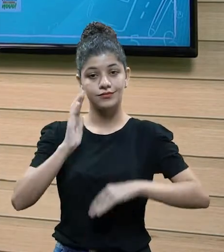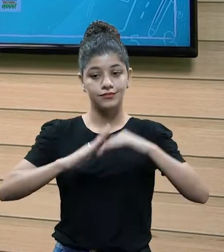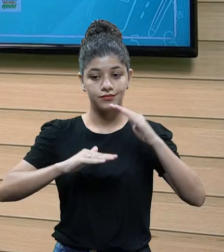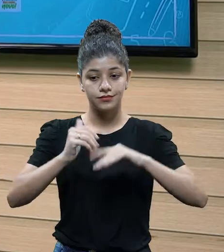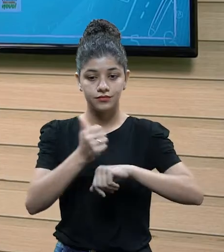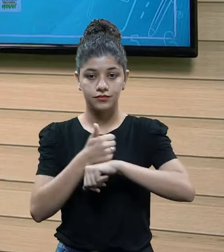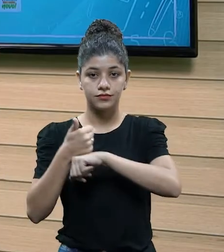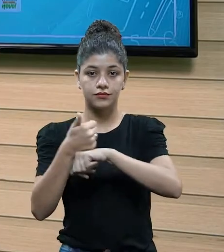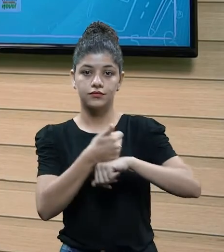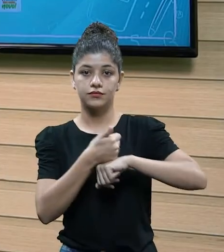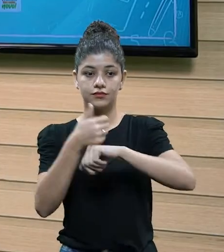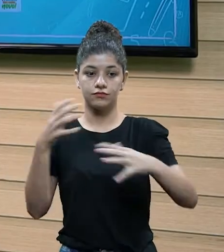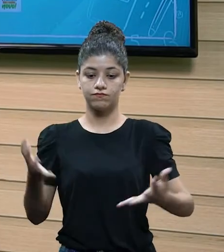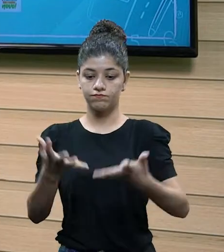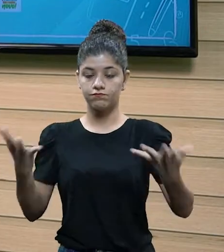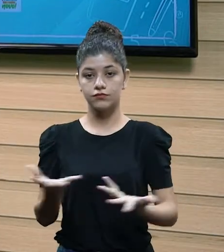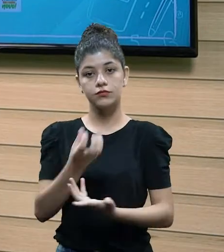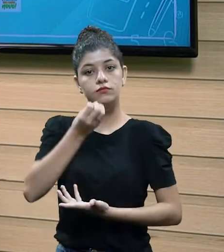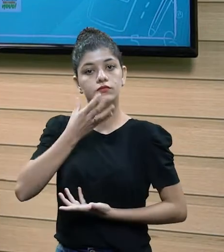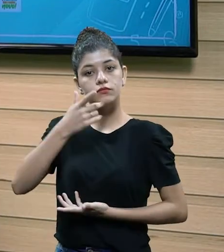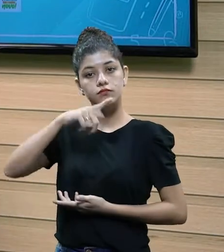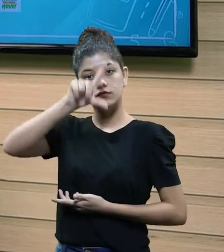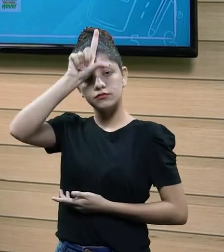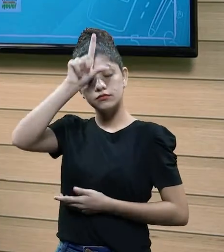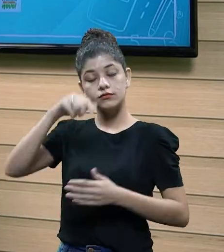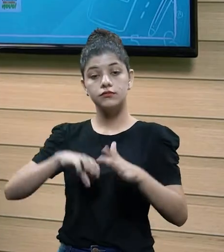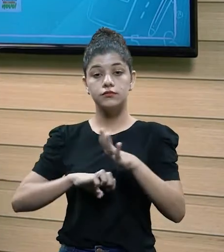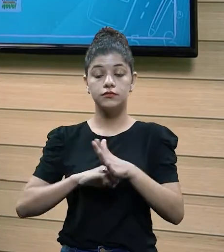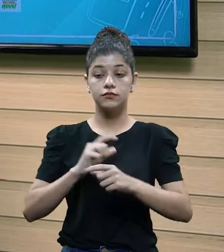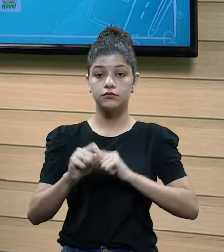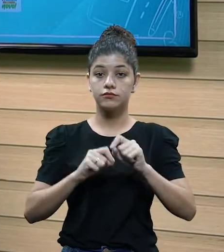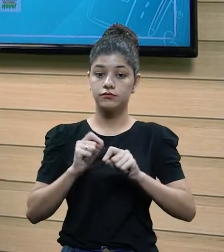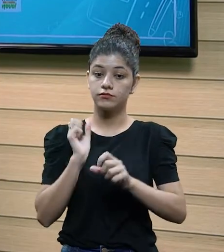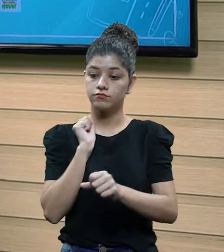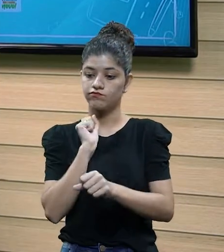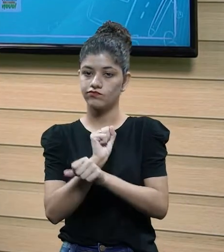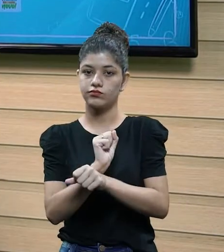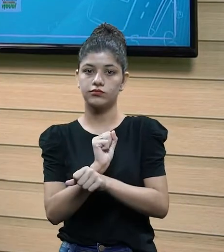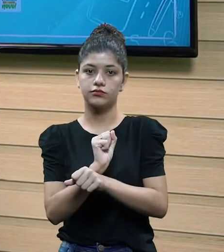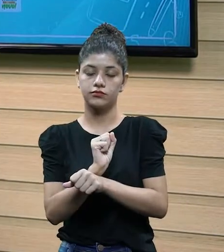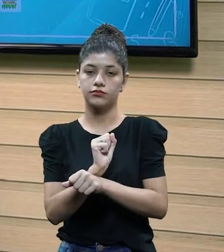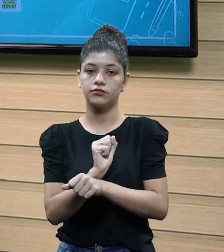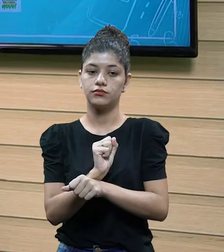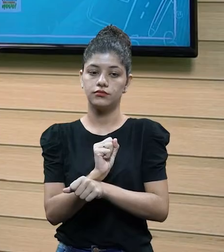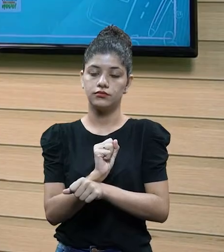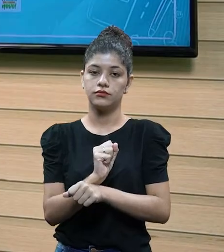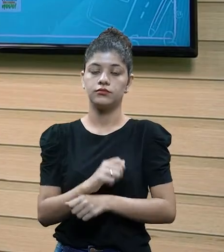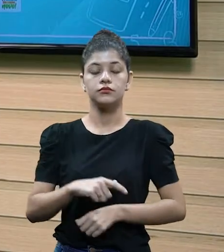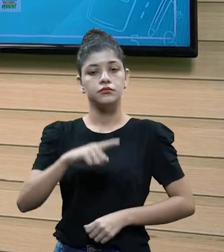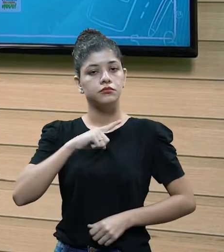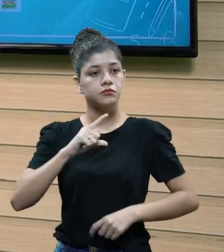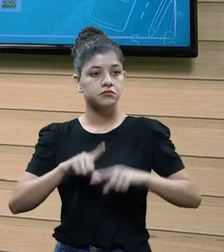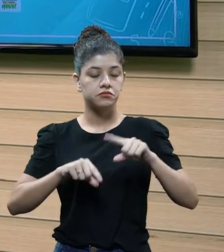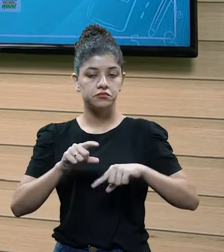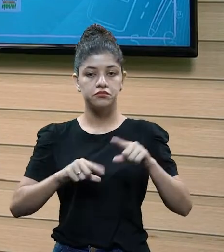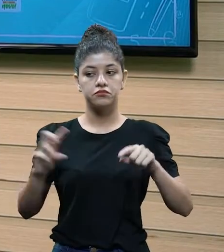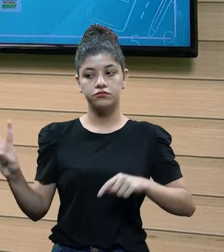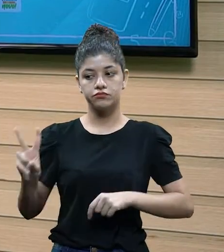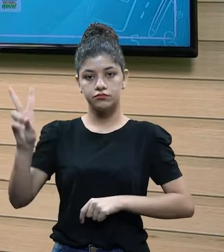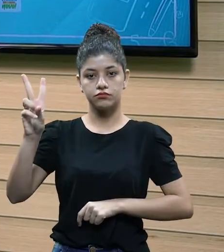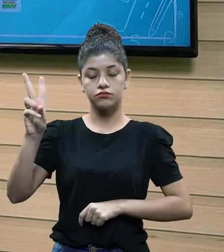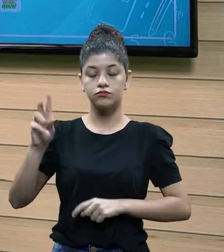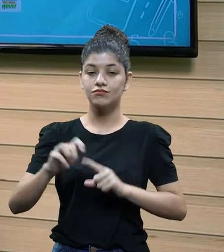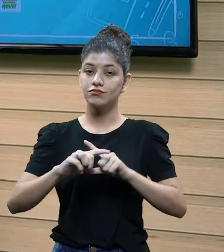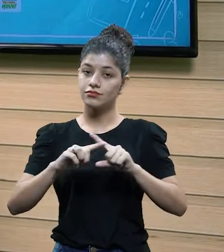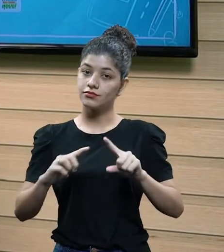pessoas motivadas, sem bons líderes, as empresas elas não vão caminhar. Então, por mais que eu tenha um produto de valor no mercado, esse